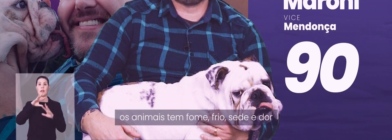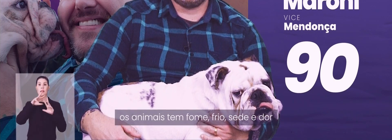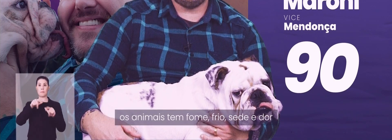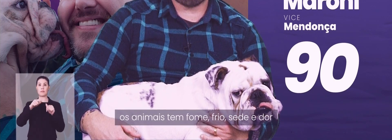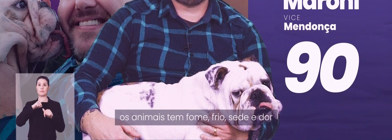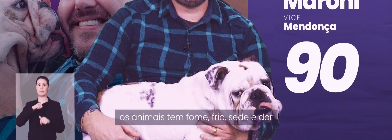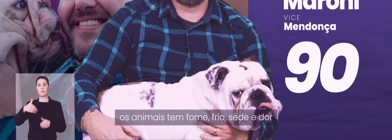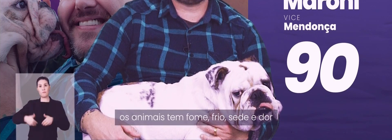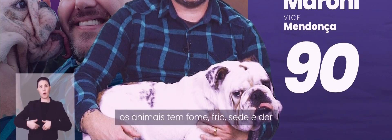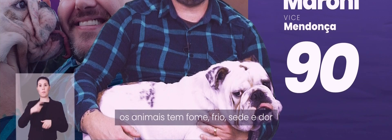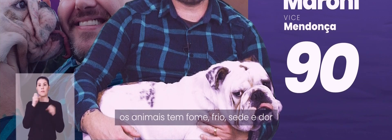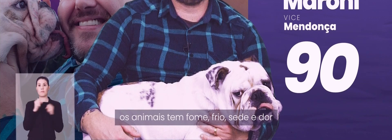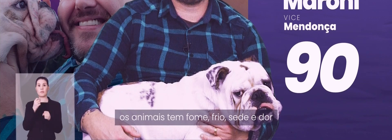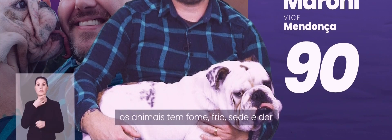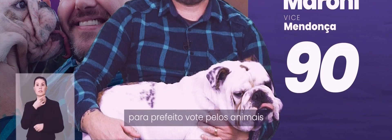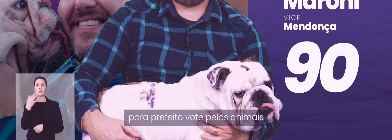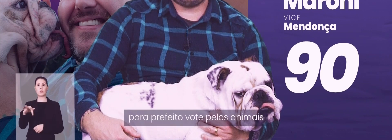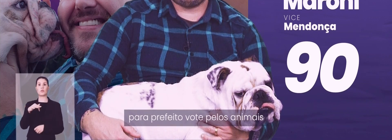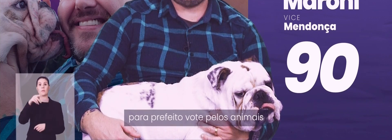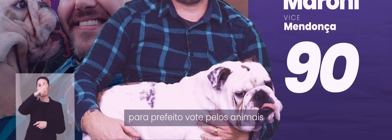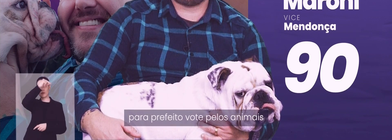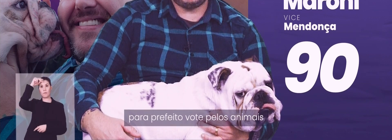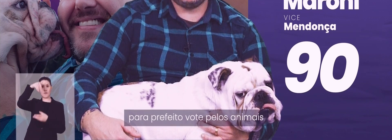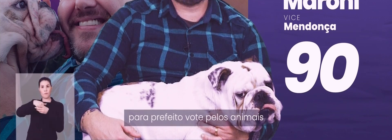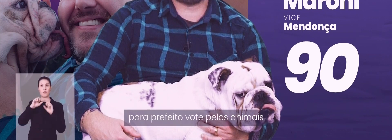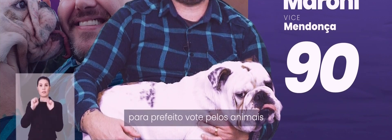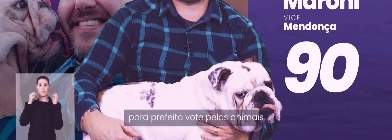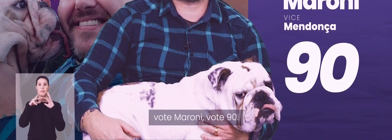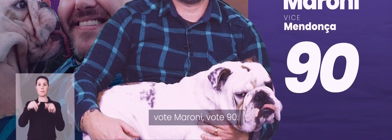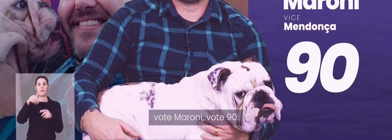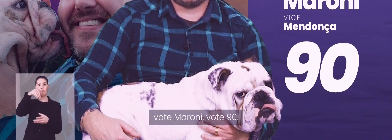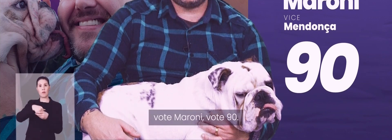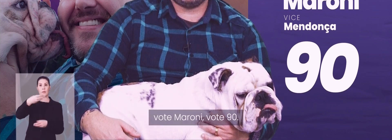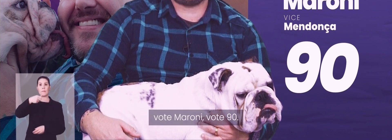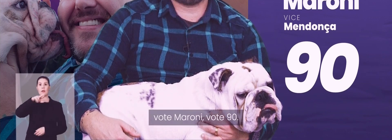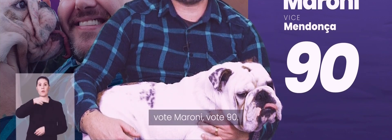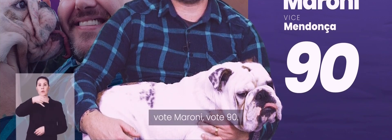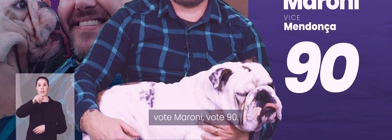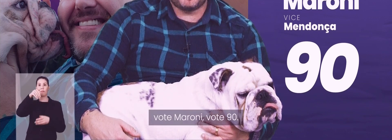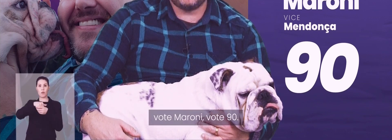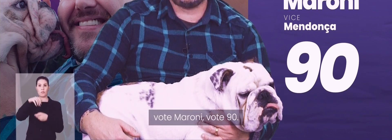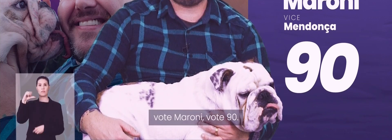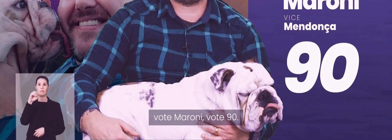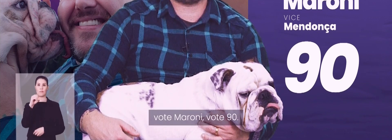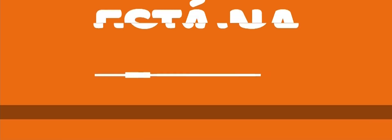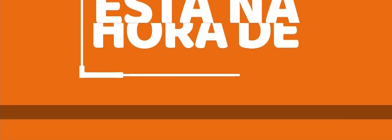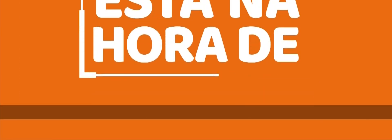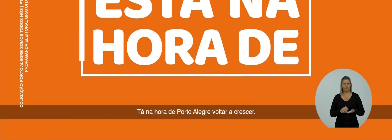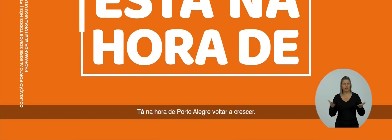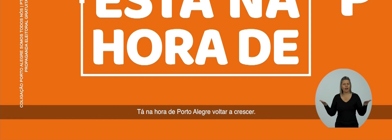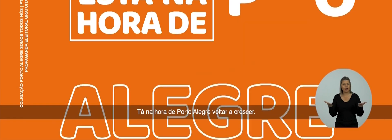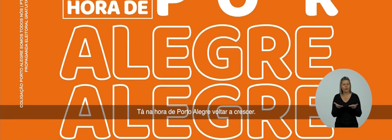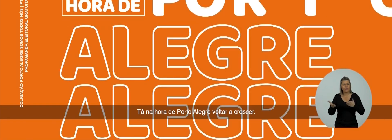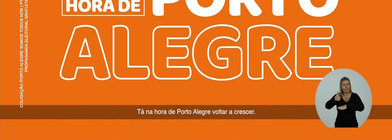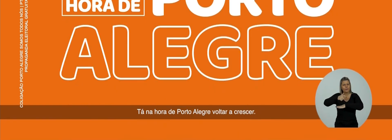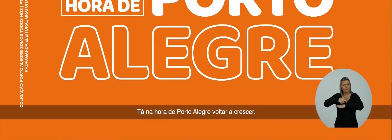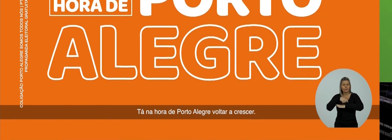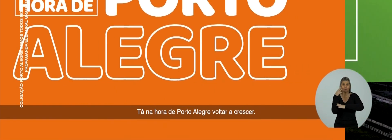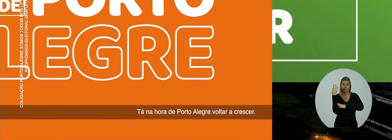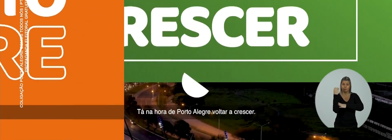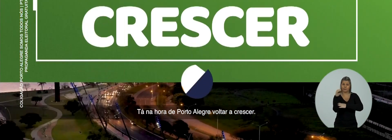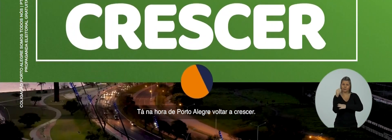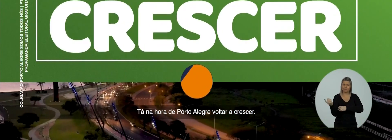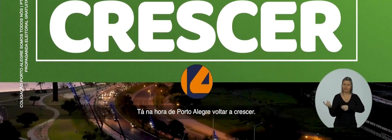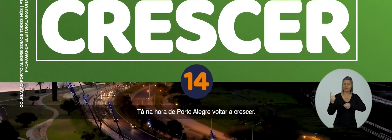animais têm fome, frio, sede e dor. Para prefeito, vote pelos animais. Vote Maroni, vote 90. Tá na hora de